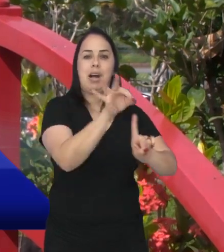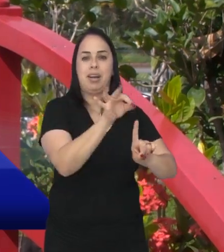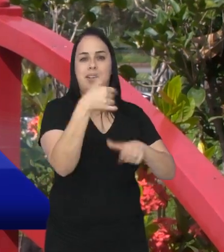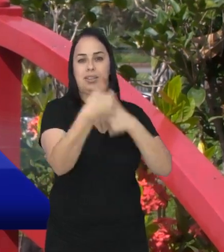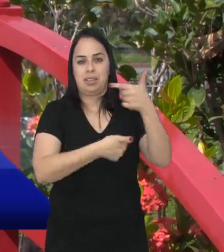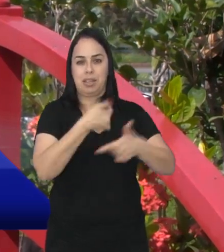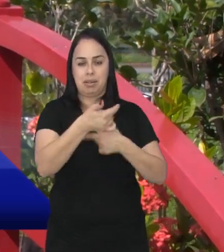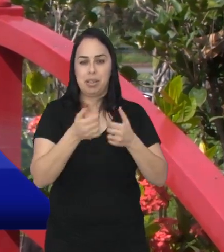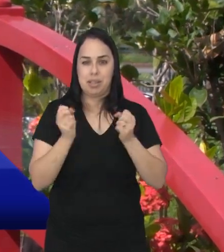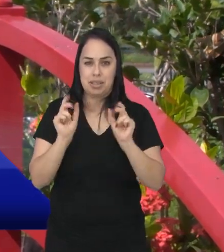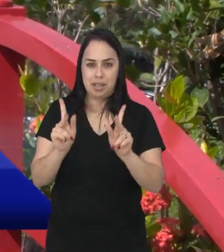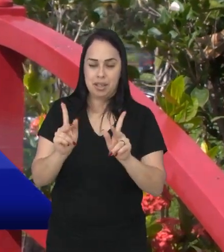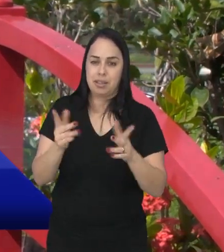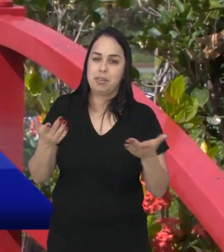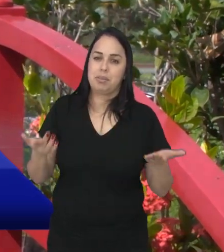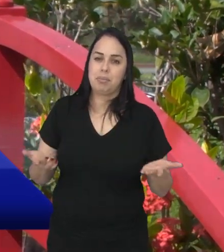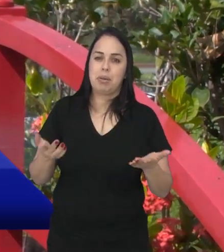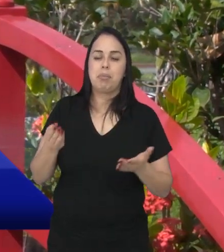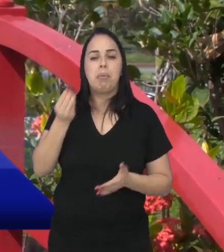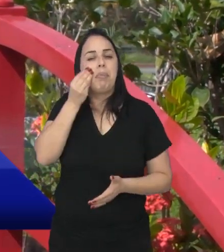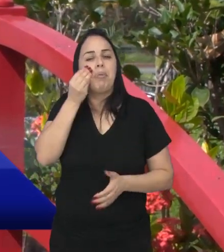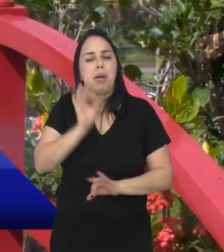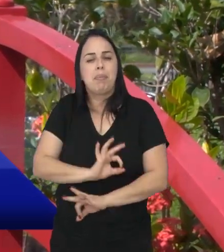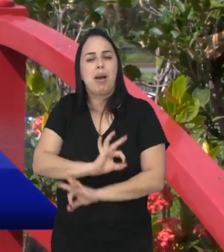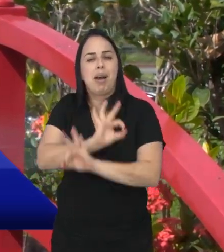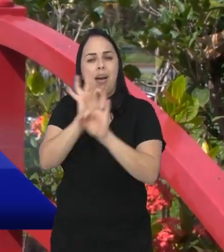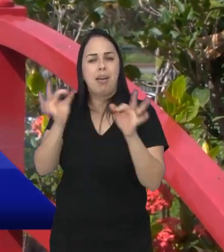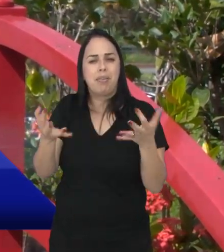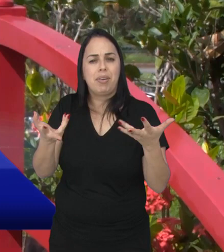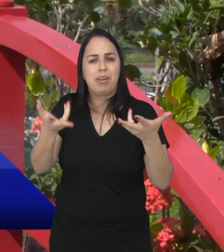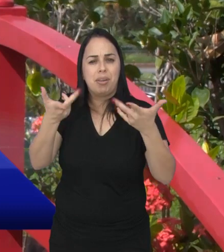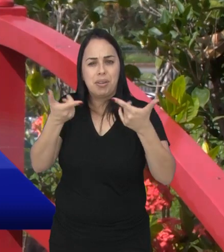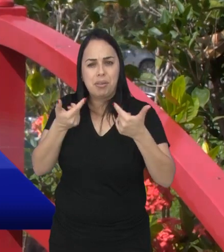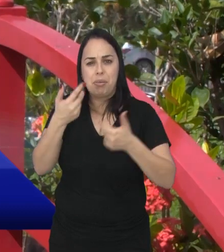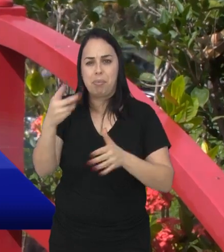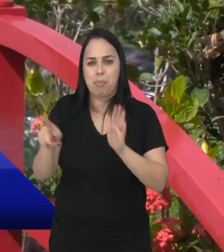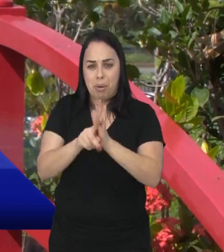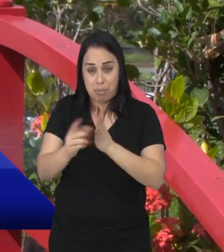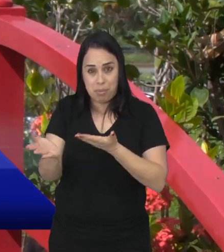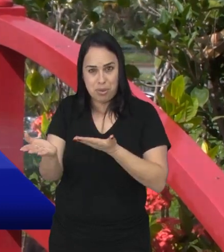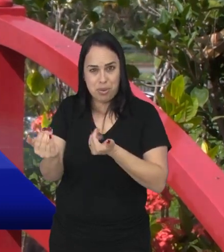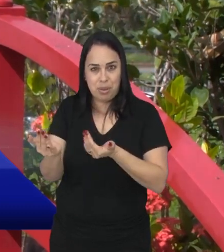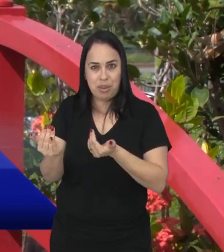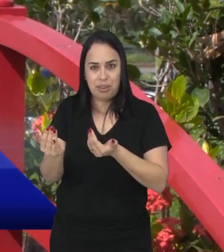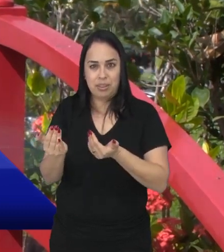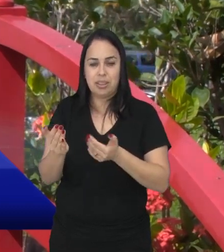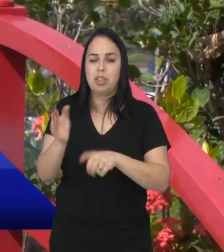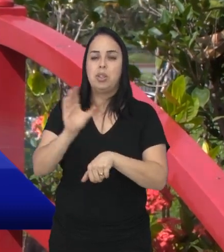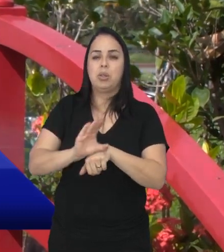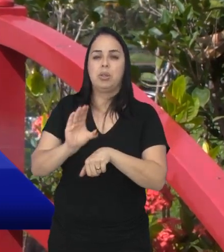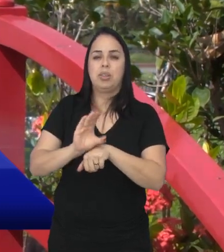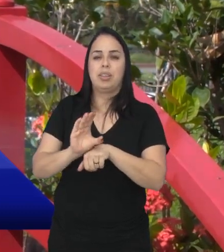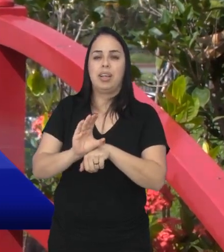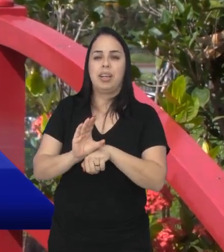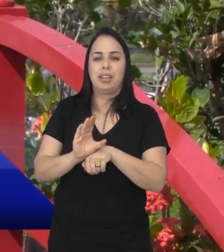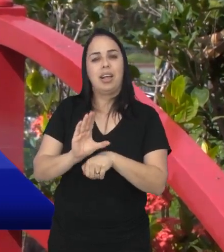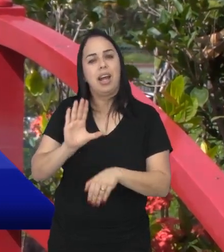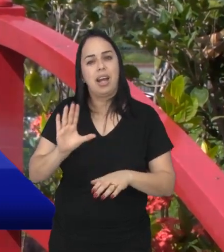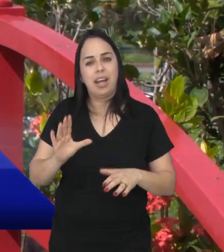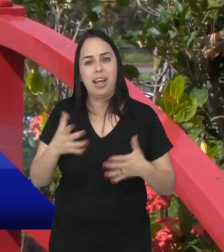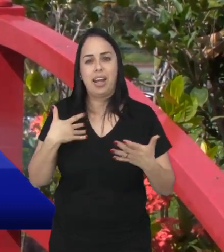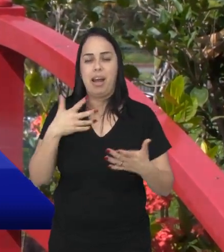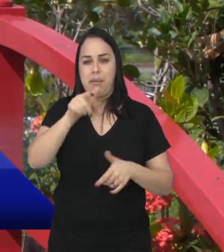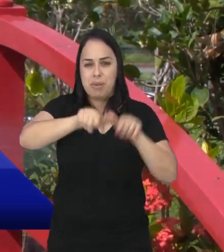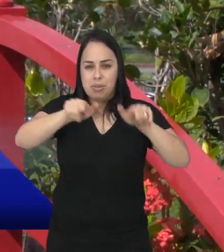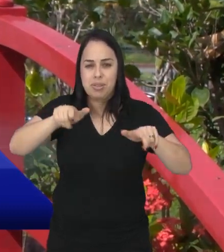vaga de emprego Tá certo Sandra é isso né uma ótima oportunidade para os jovens da nossa região e essa capacitação